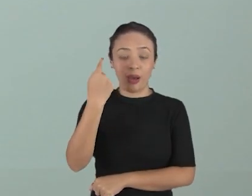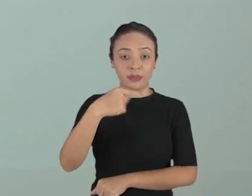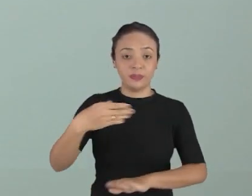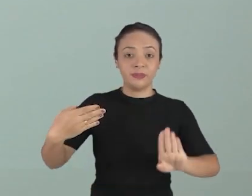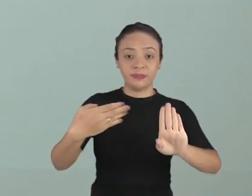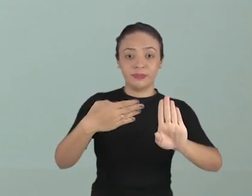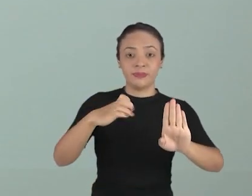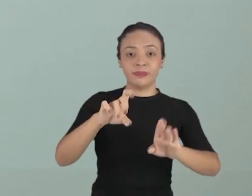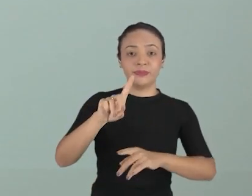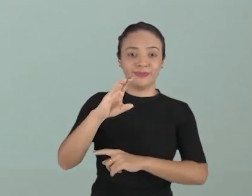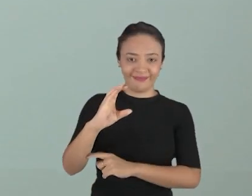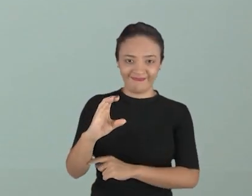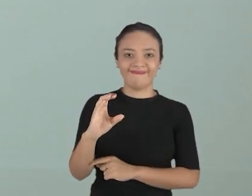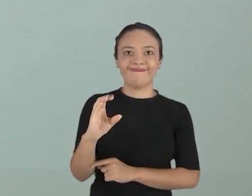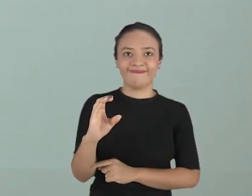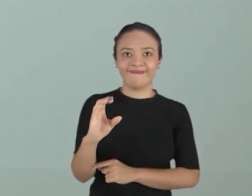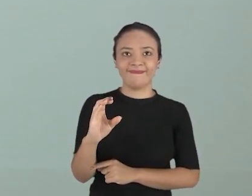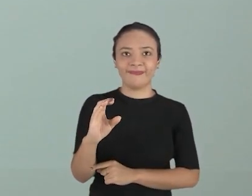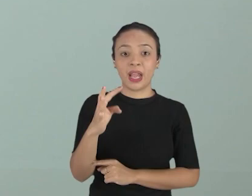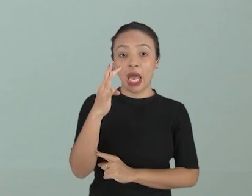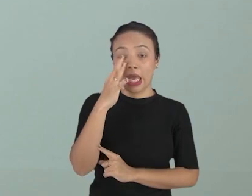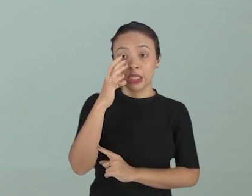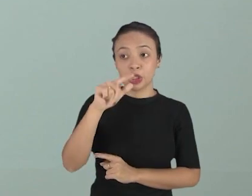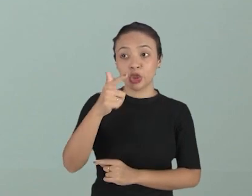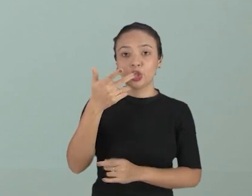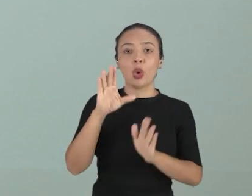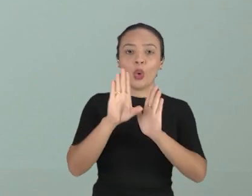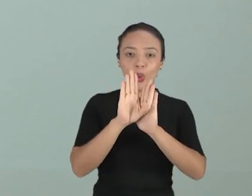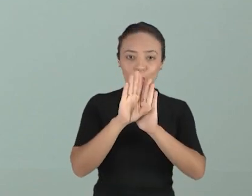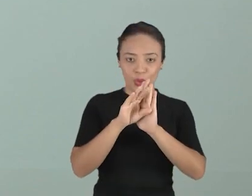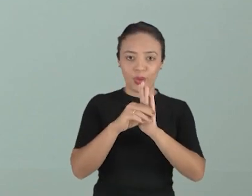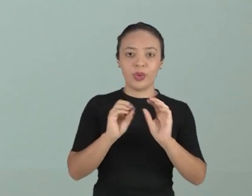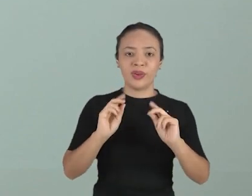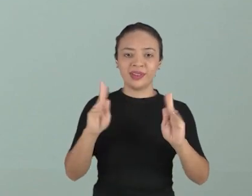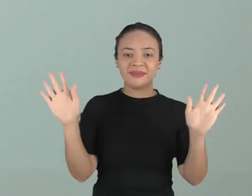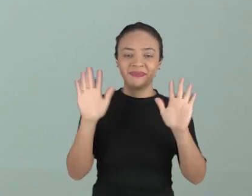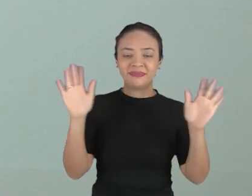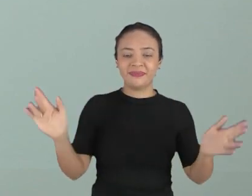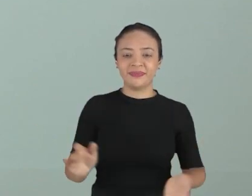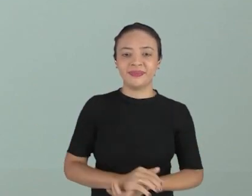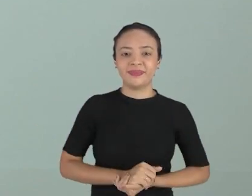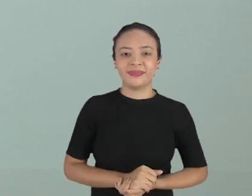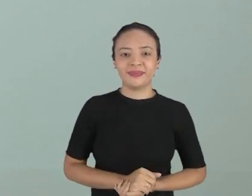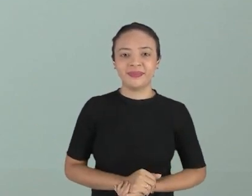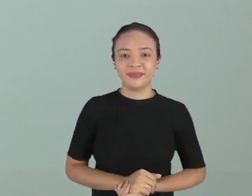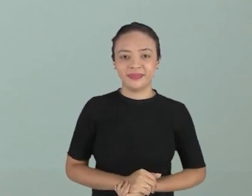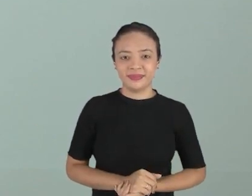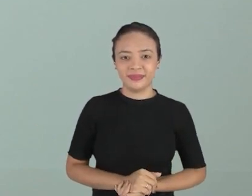acessar a plataforma Eduque para assistir outros conteúdos, ok? See you next class!